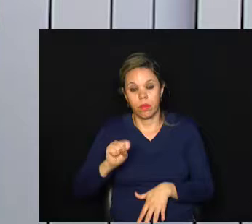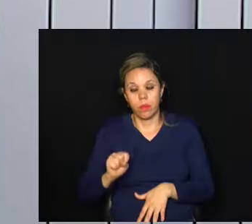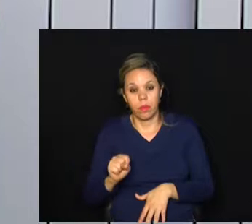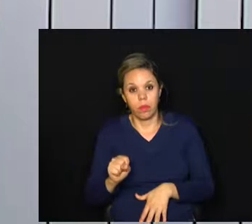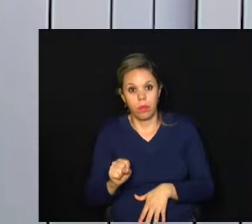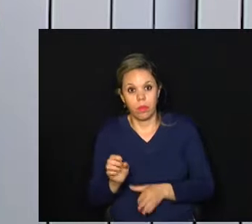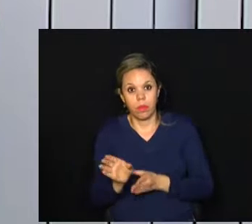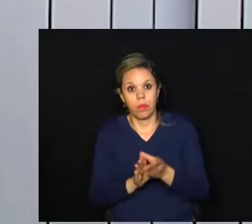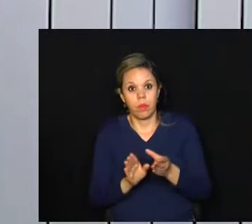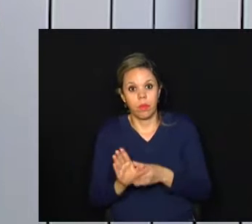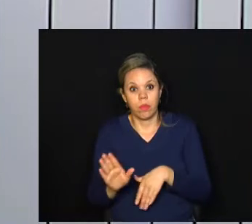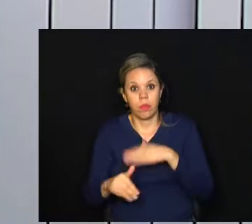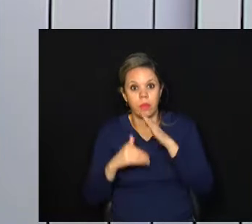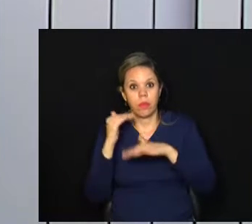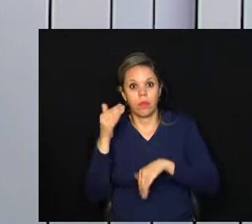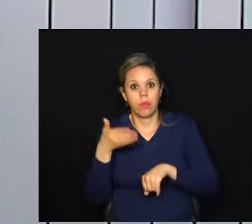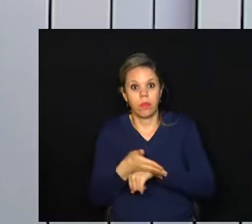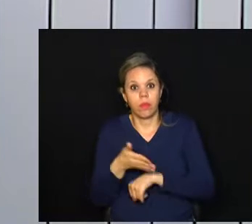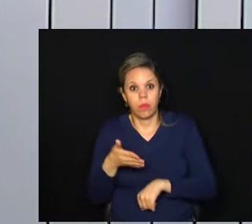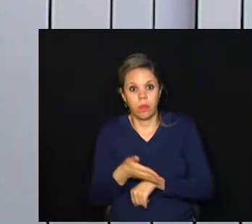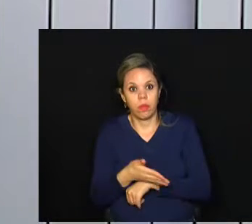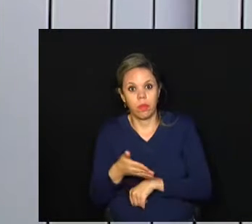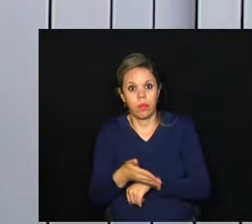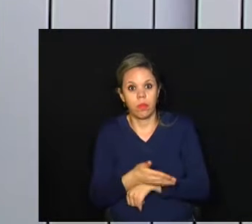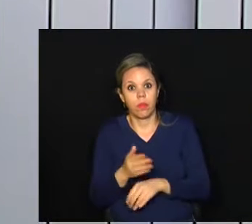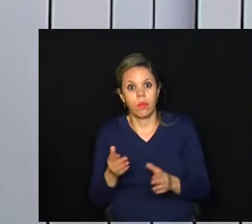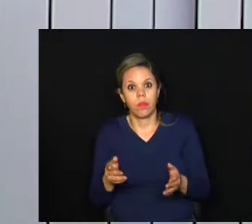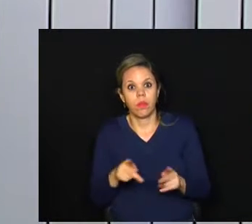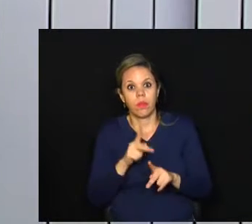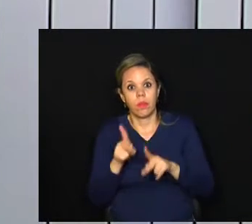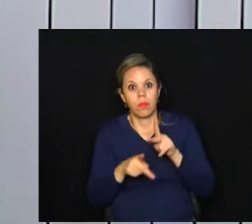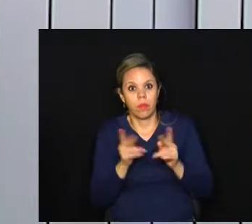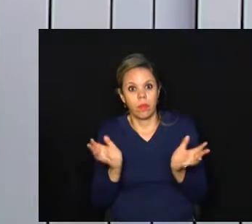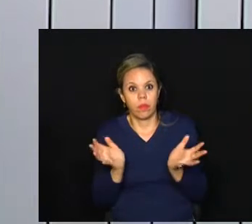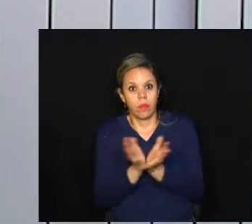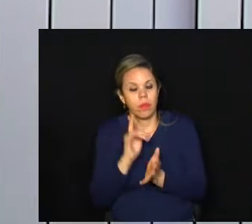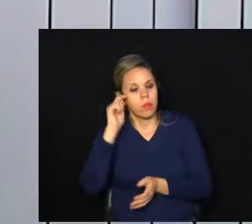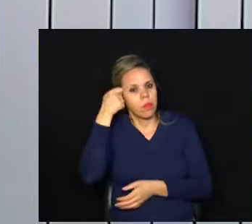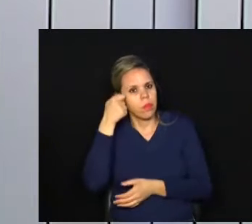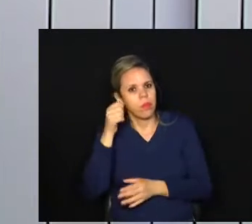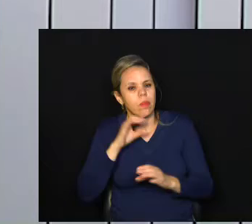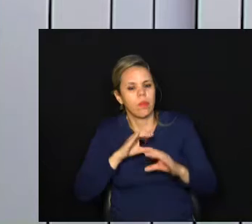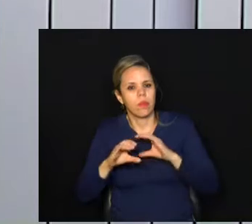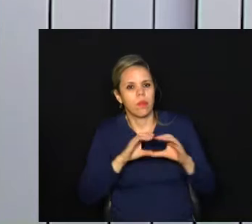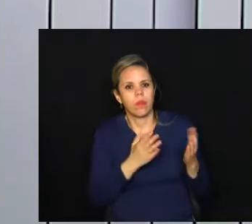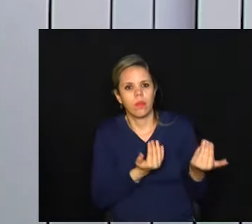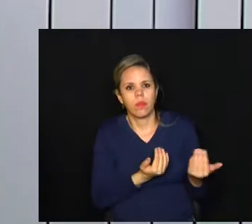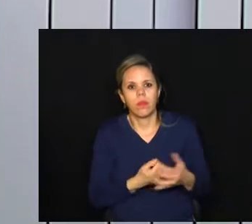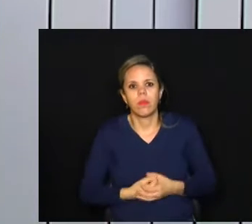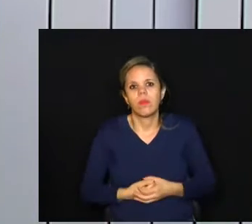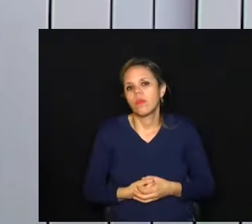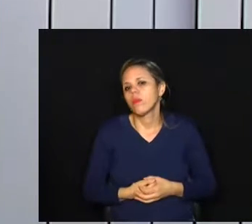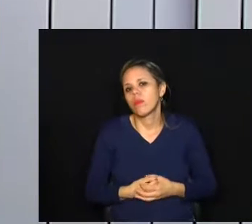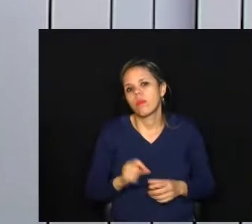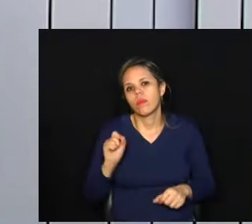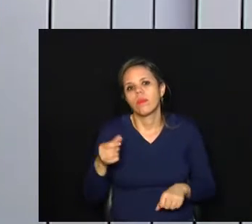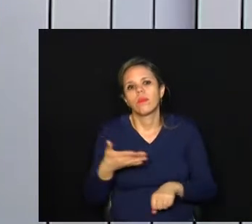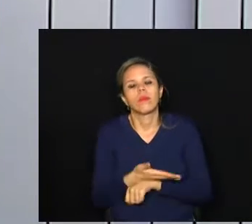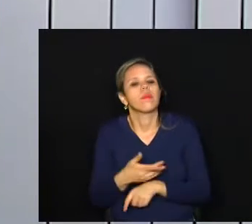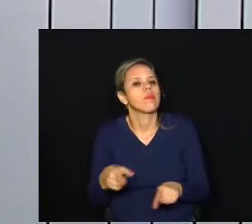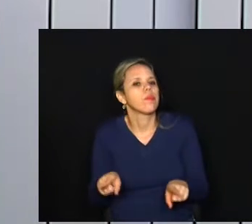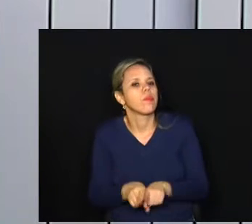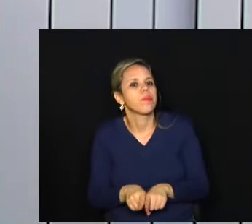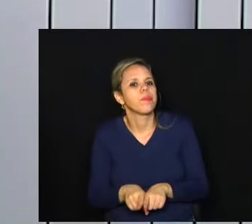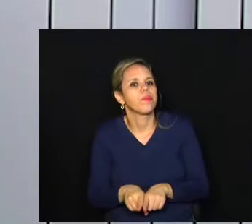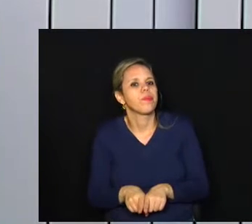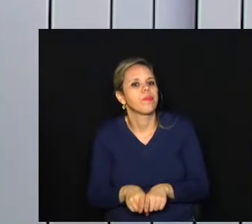de Desenvolvimento e Participação da Comunidade Negra, Rede Articula Juventude, e quem participou também